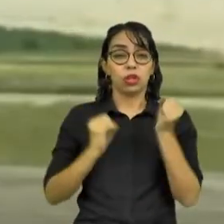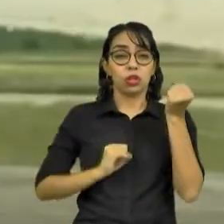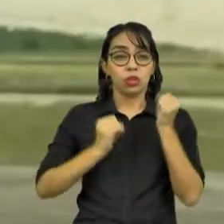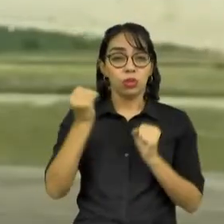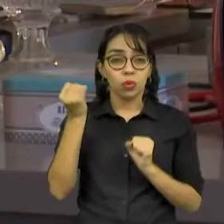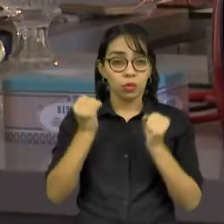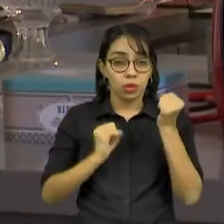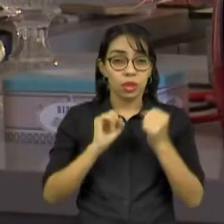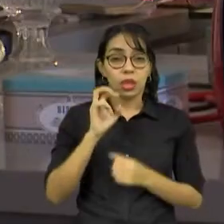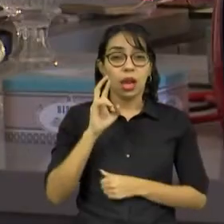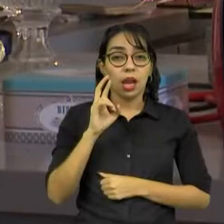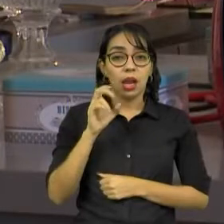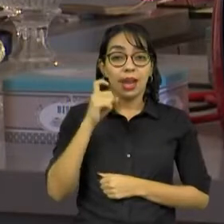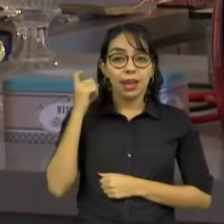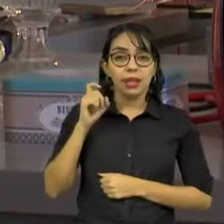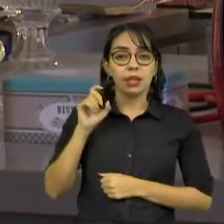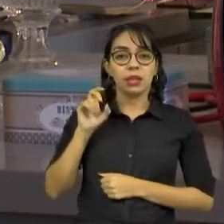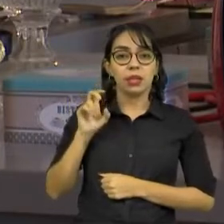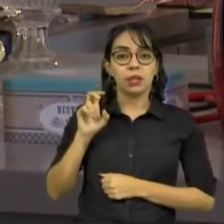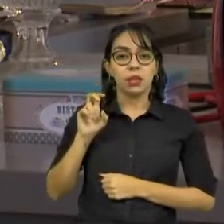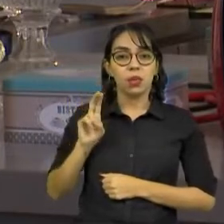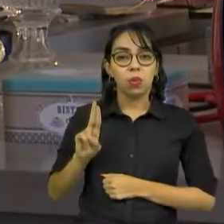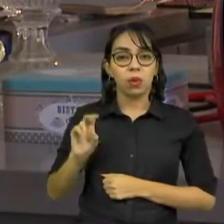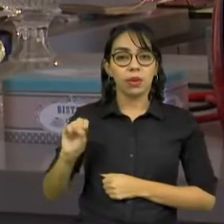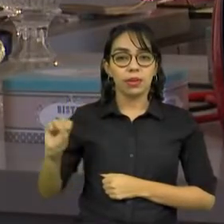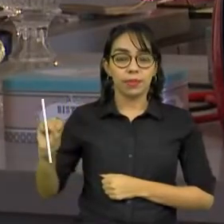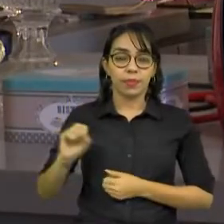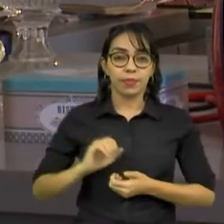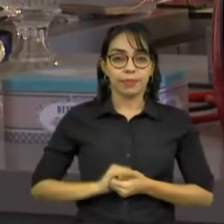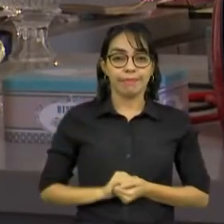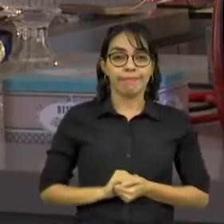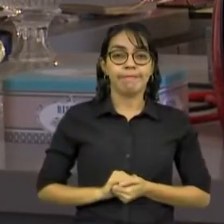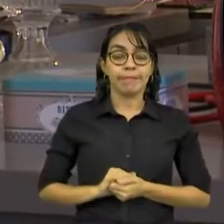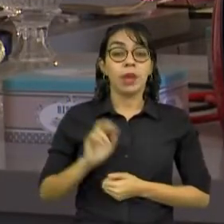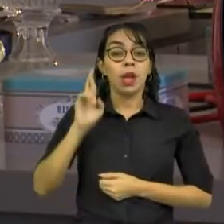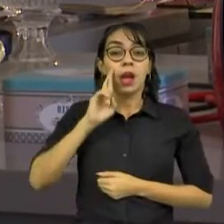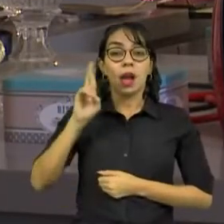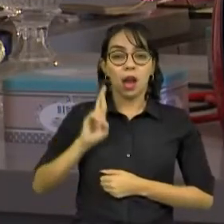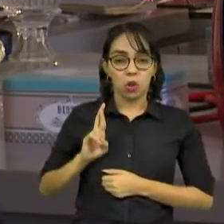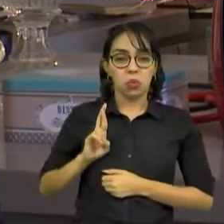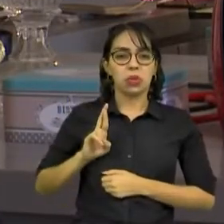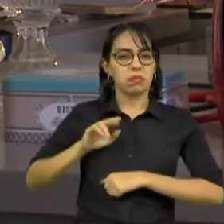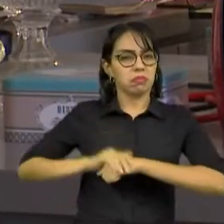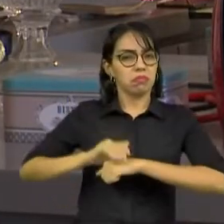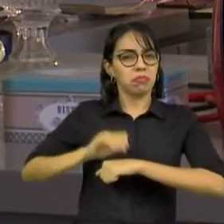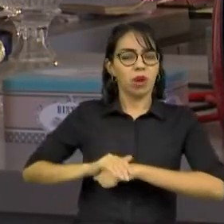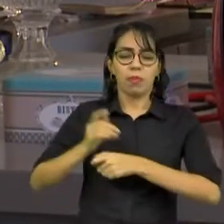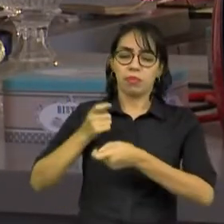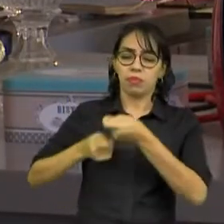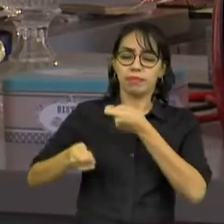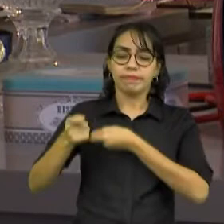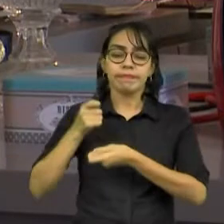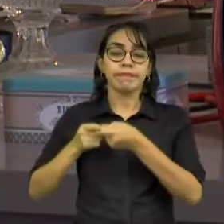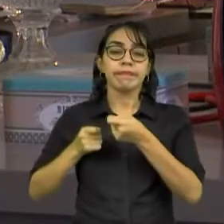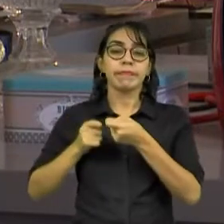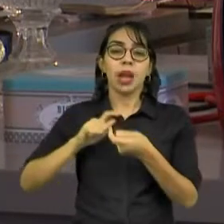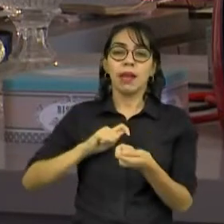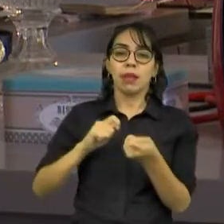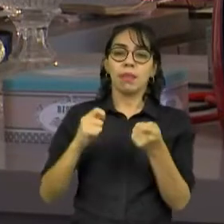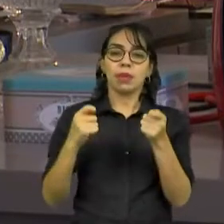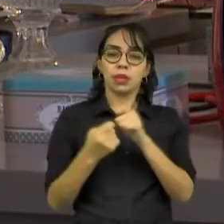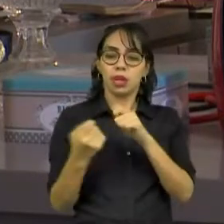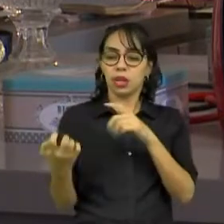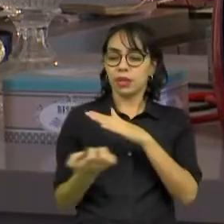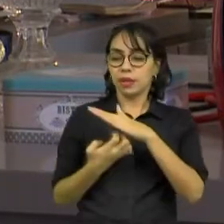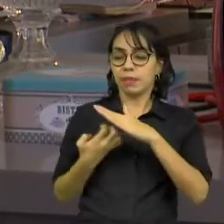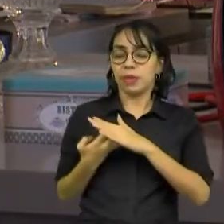União Soviética. A Rússia tem resistido bastante bem a essas sanções, procurando alternativas de produção, procurando alternativas para suas empresas. Imagino que